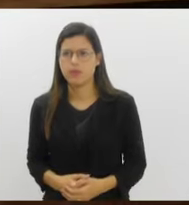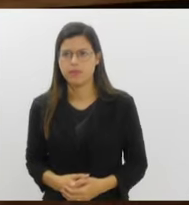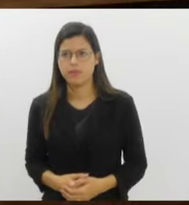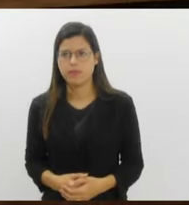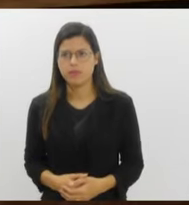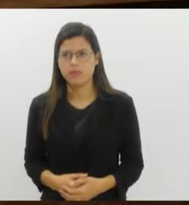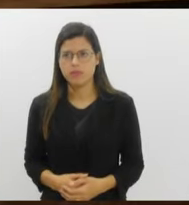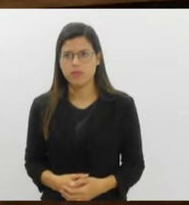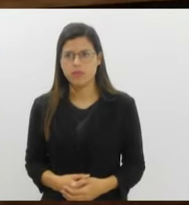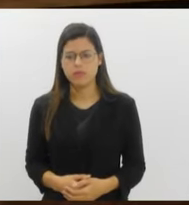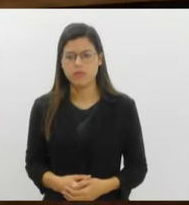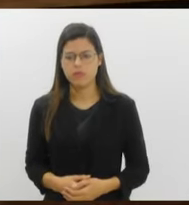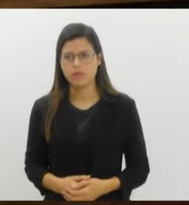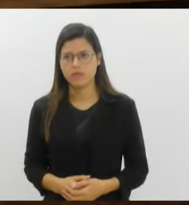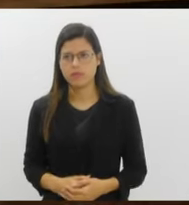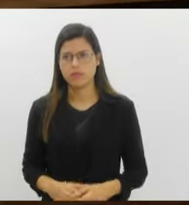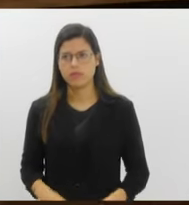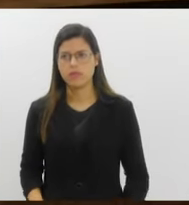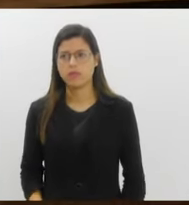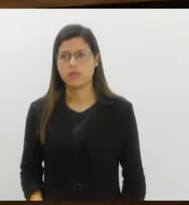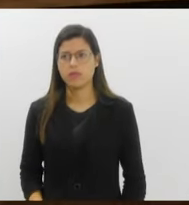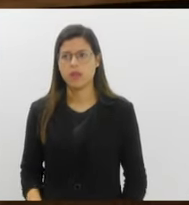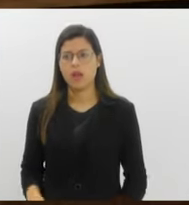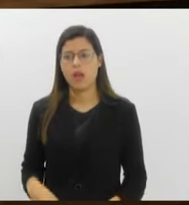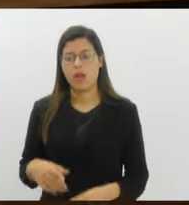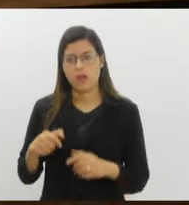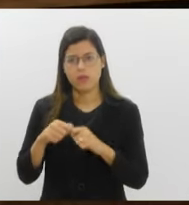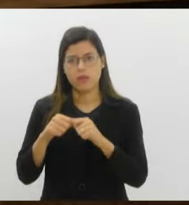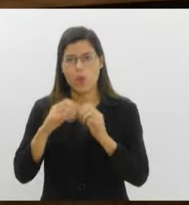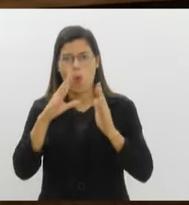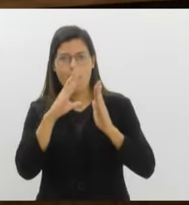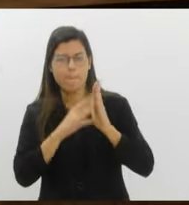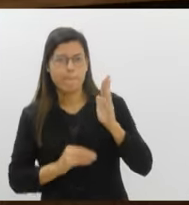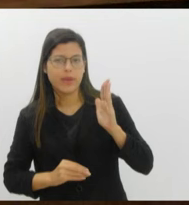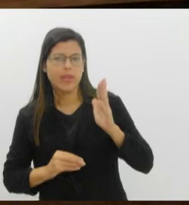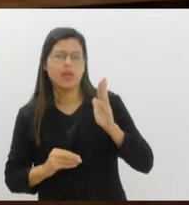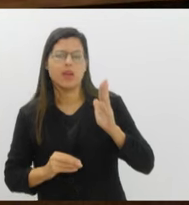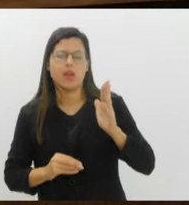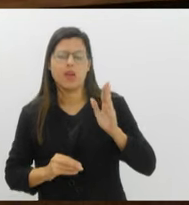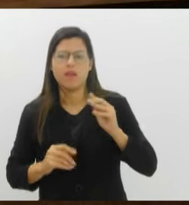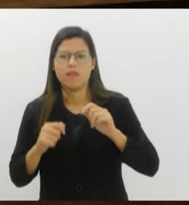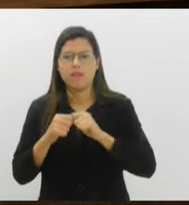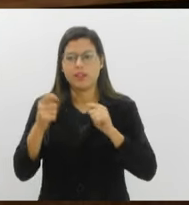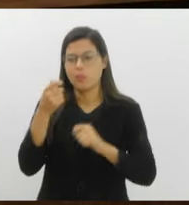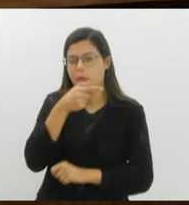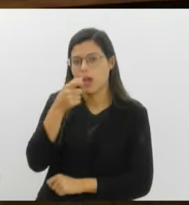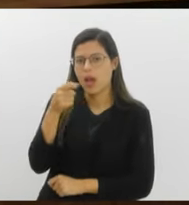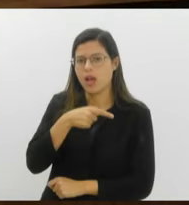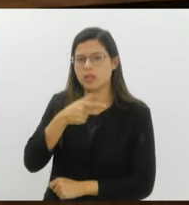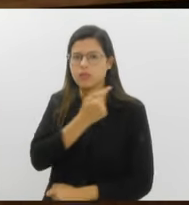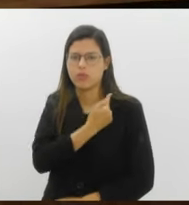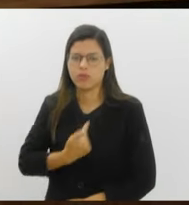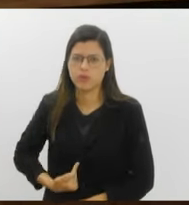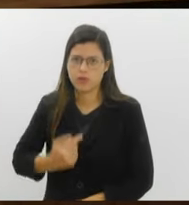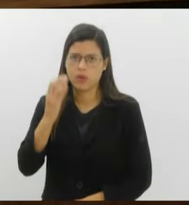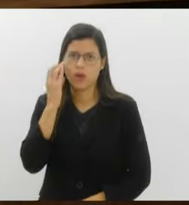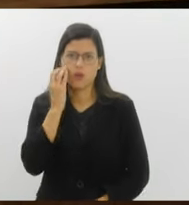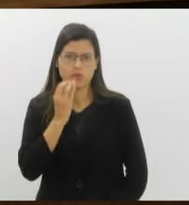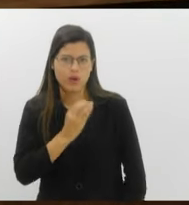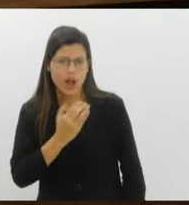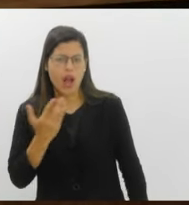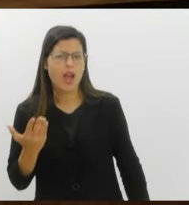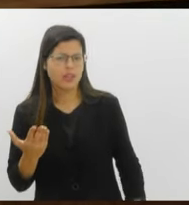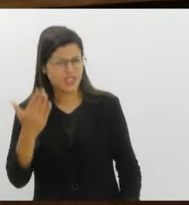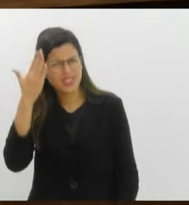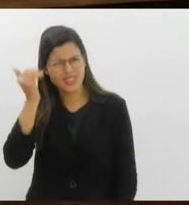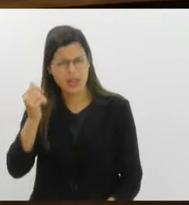Ele, inclusive, imita o governador Cláudio Castro gaguejando. Ele faz isso. Ele faz. A gente